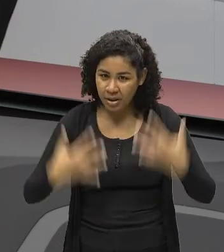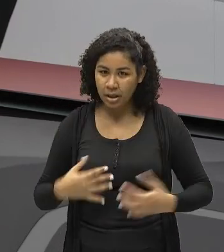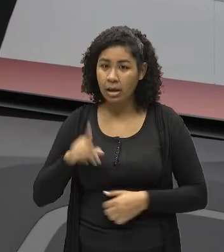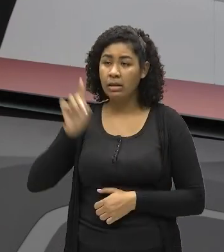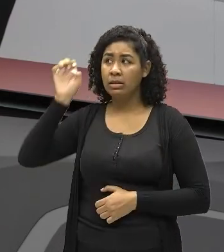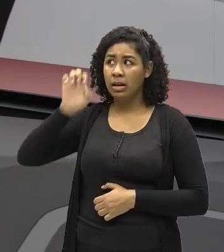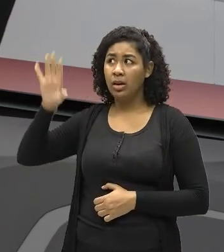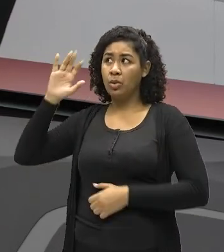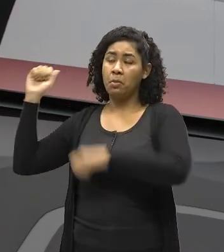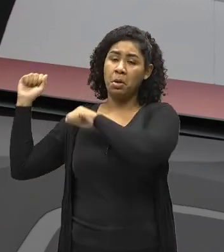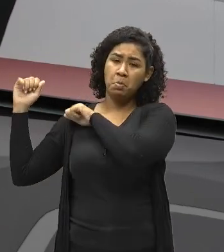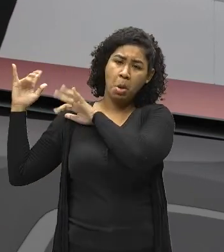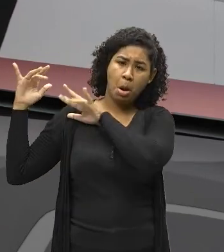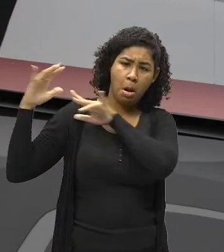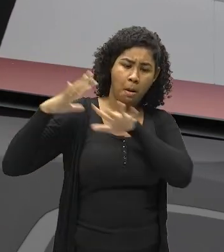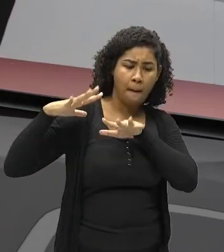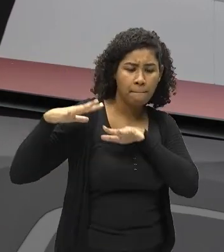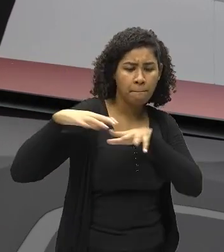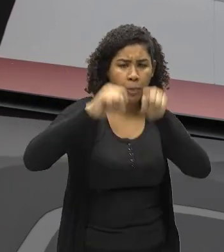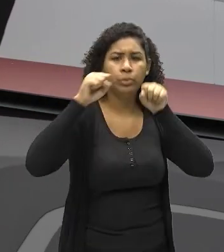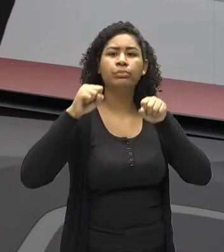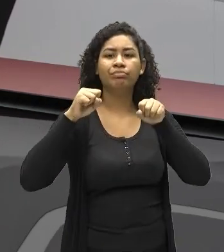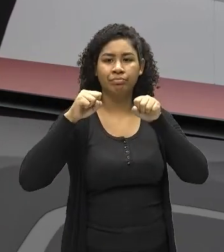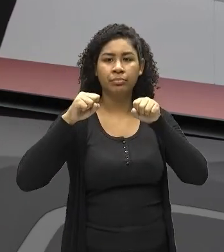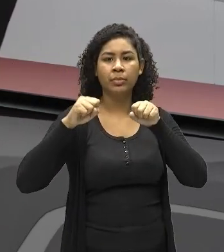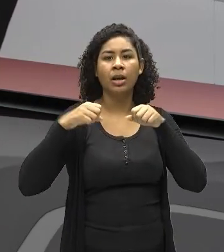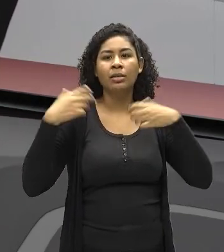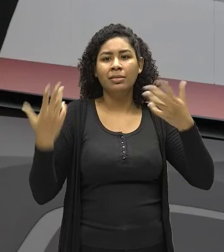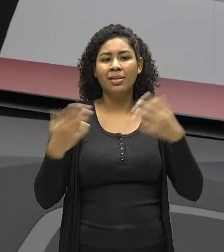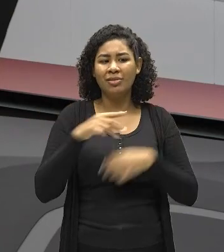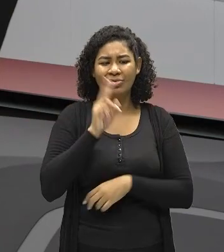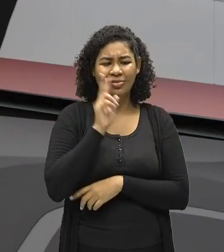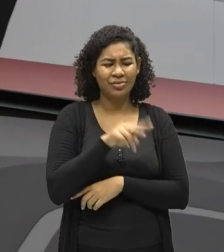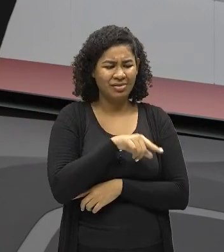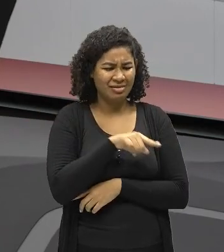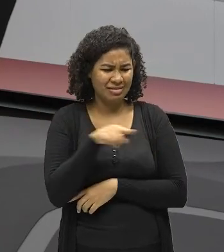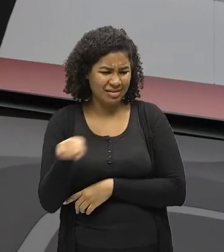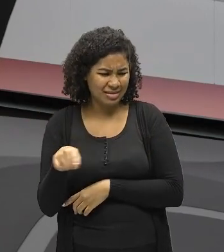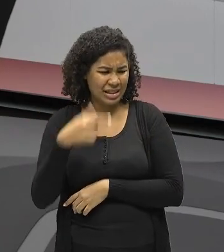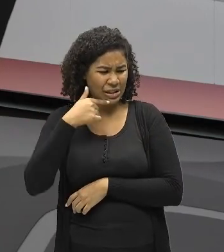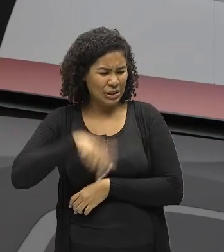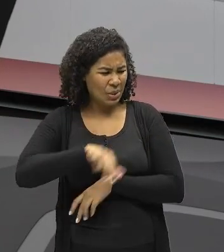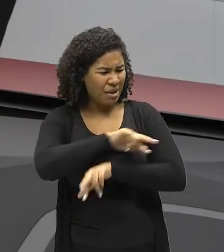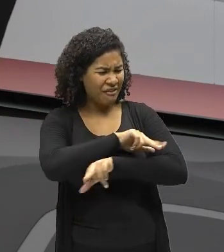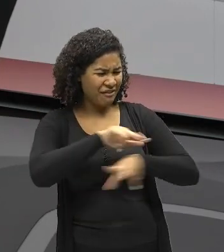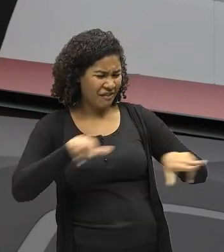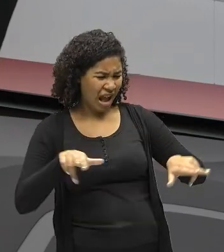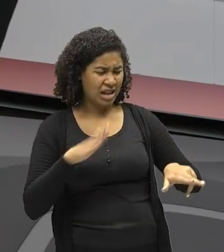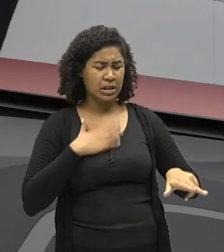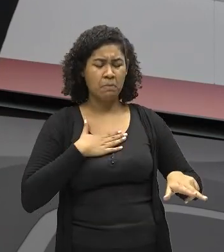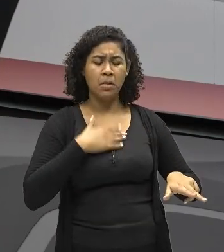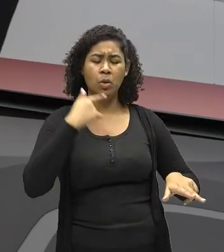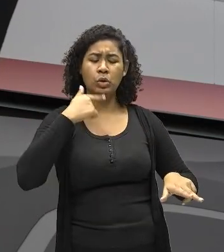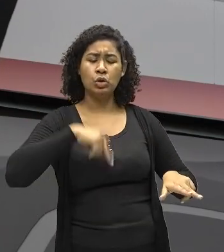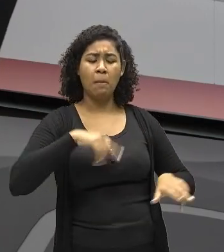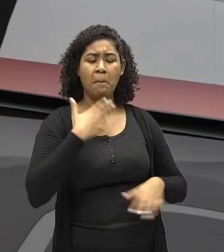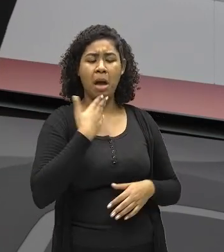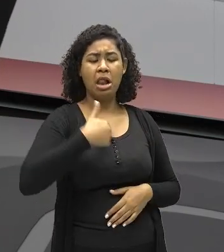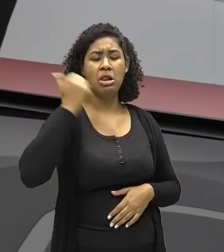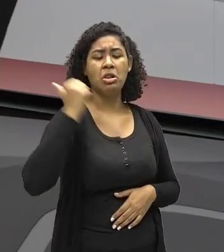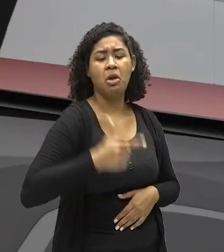para aprender. E fora que ele considerou que a dele era muito melhor, não é? Mas vocês já sabem